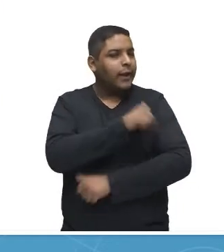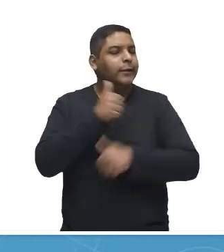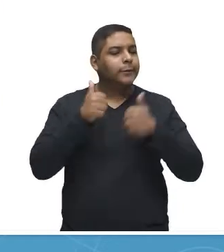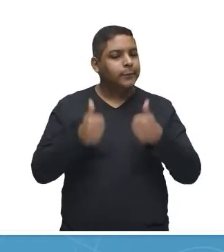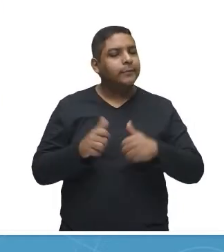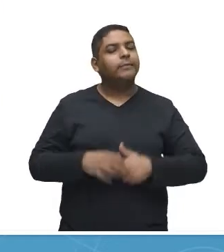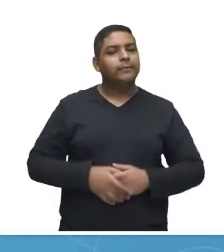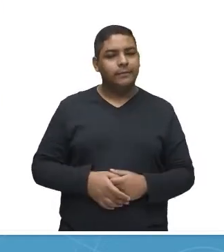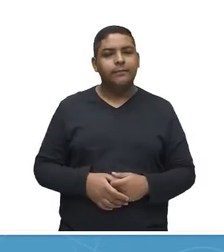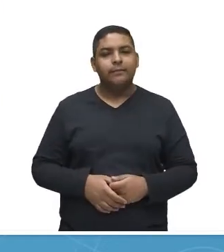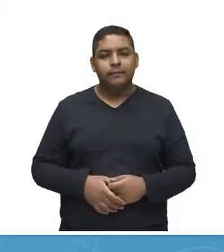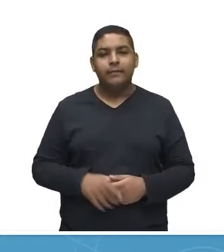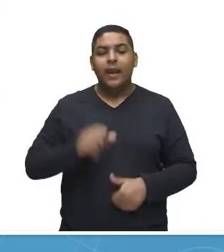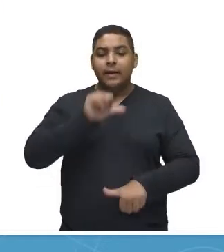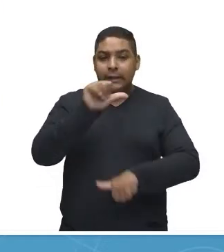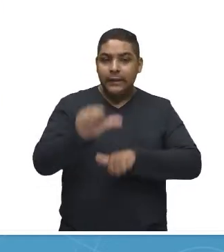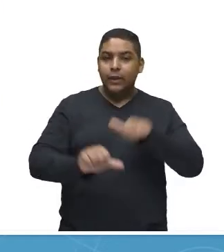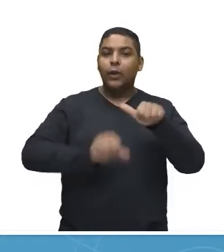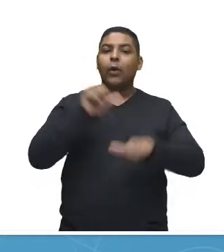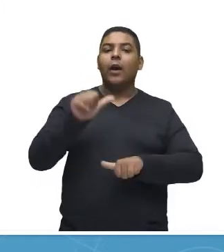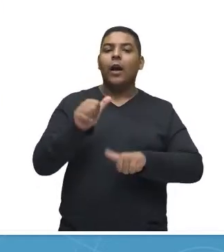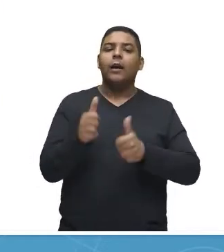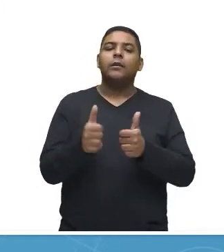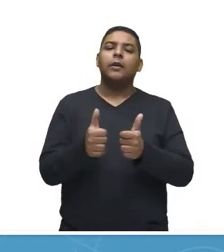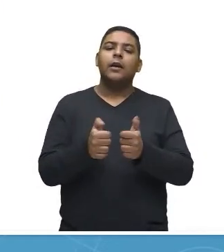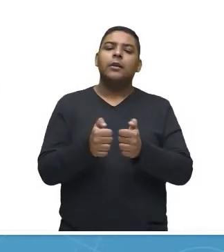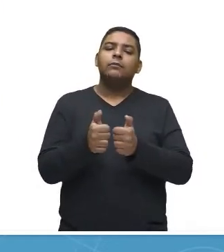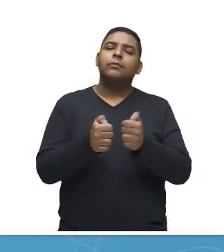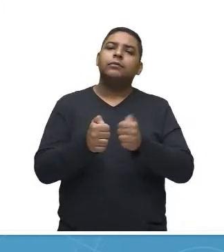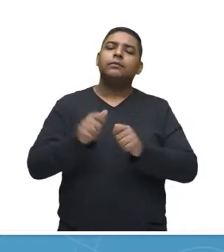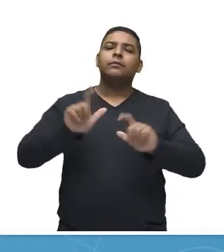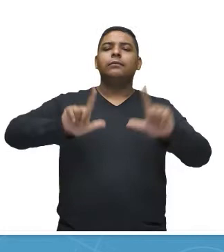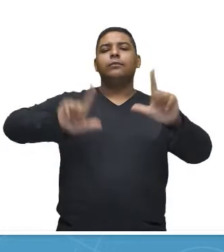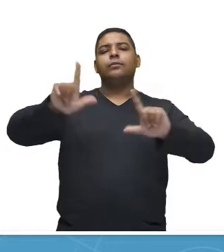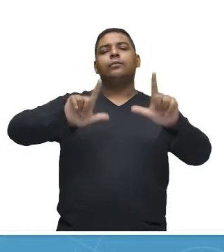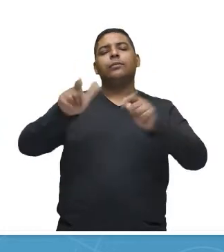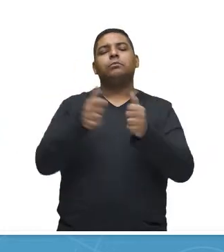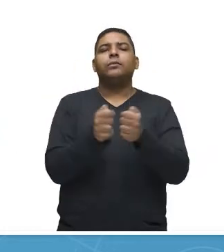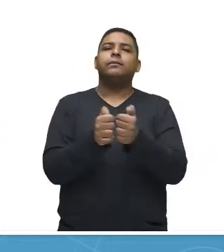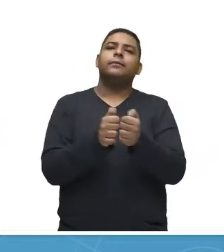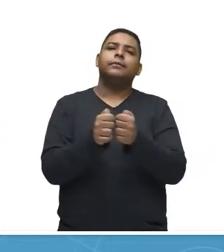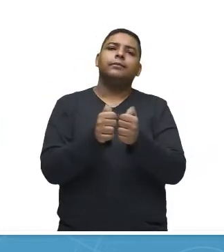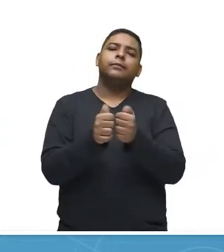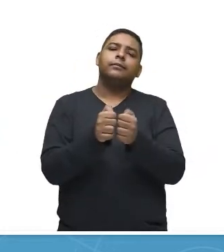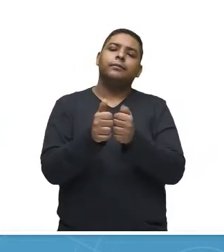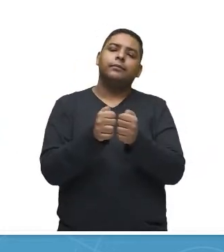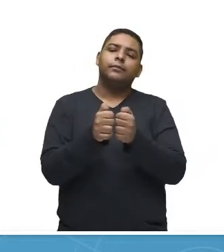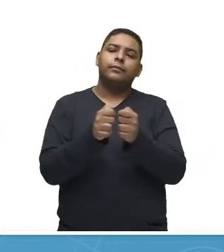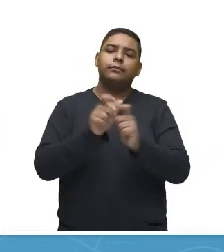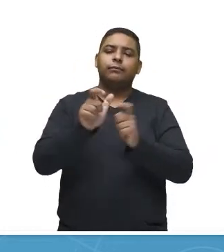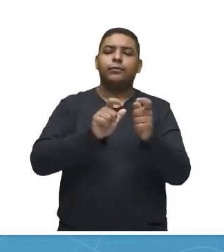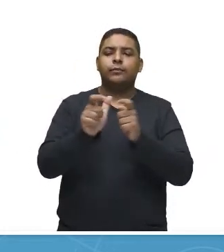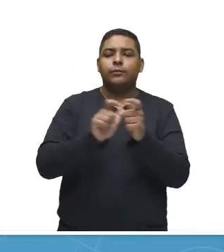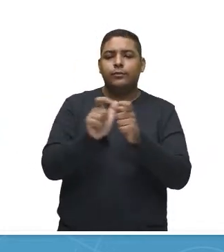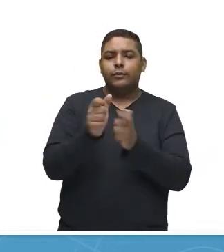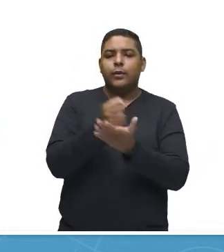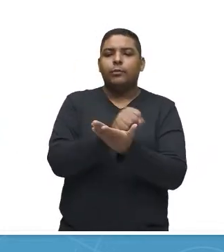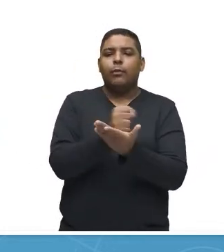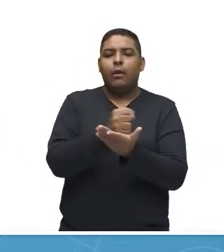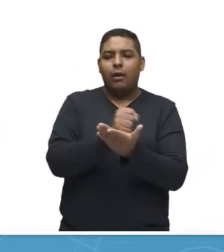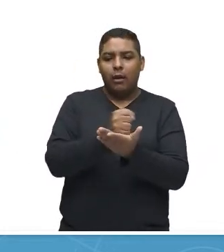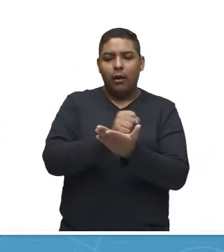que trocar muito tempo na frente da TV, jogando videogame, assistindo um programa preferido,